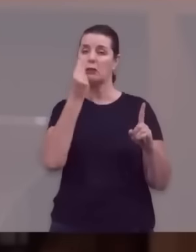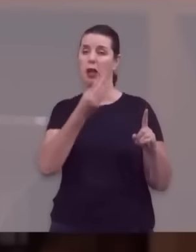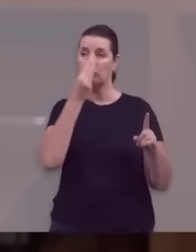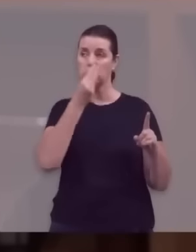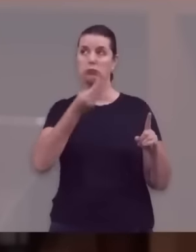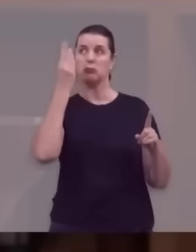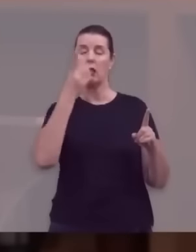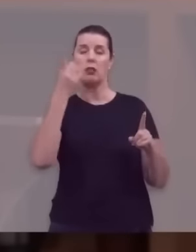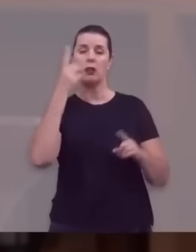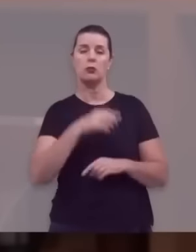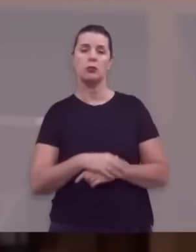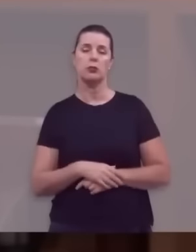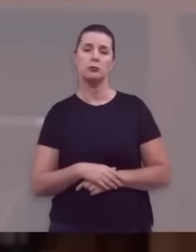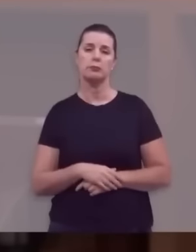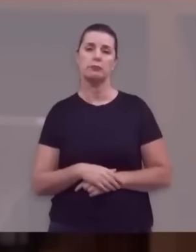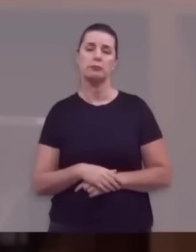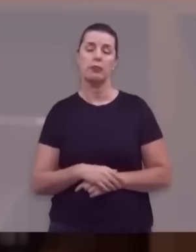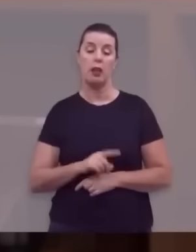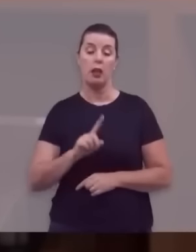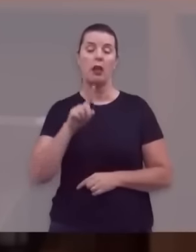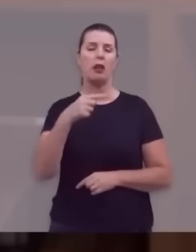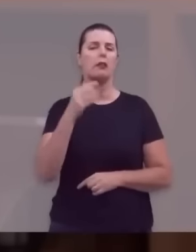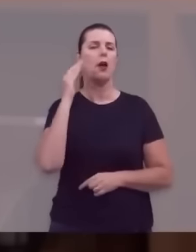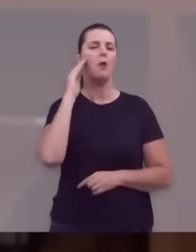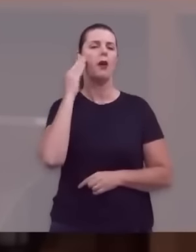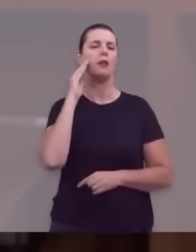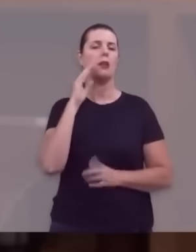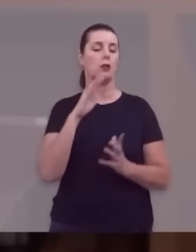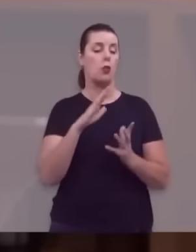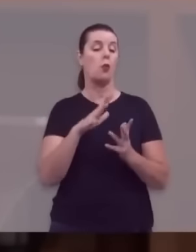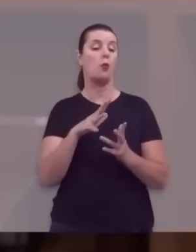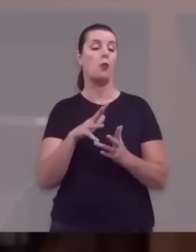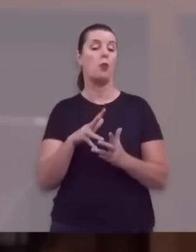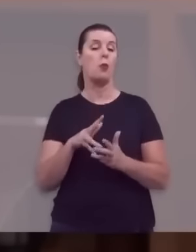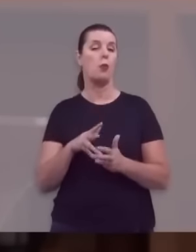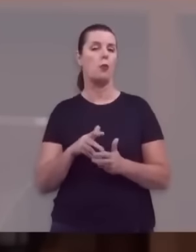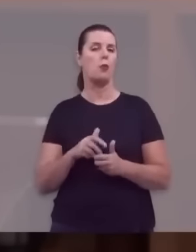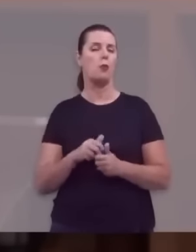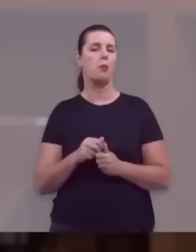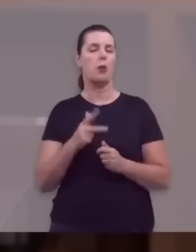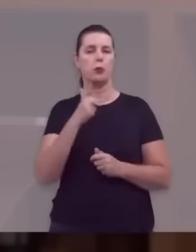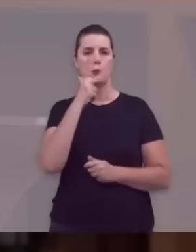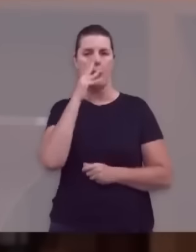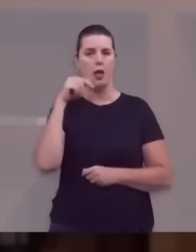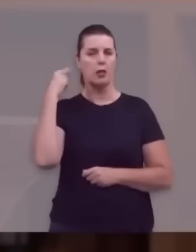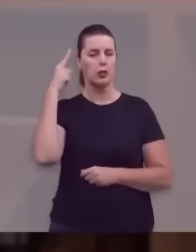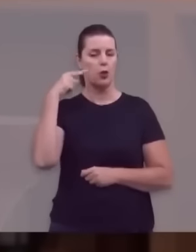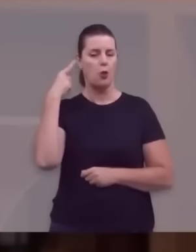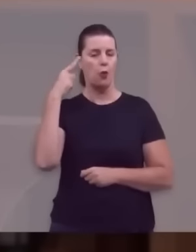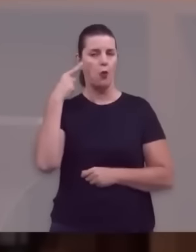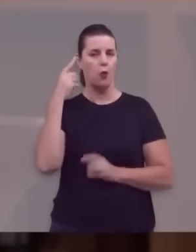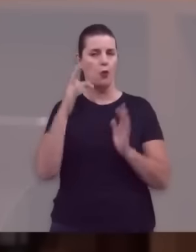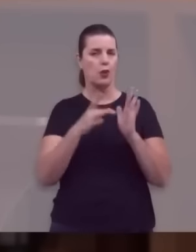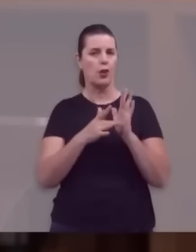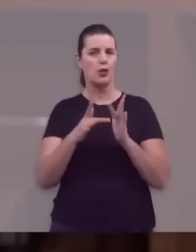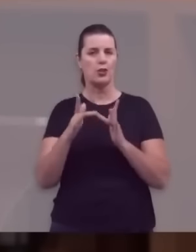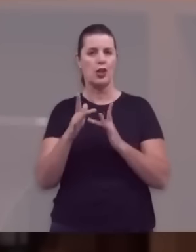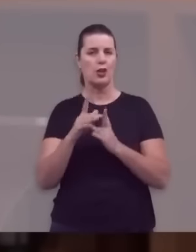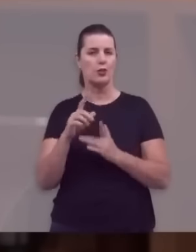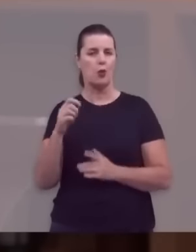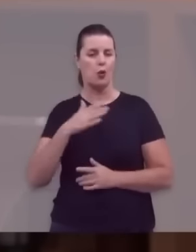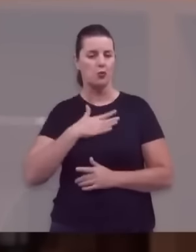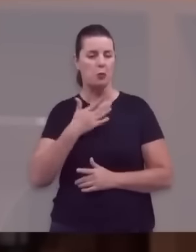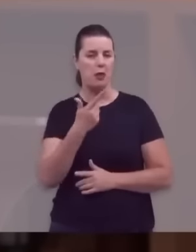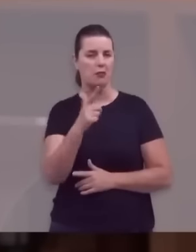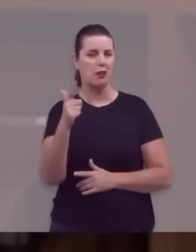Deus então entenda uma coisa o mundo está parece louco e Jesus não foi pego de surpresa ele